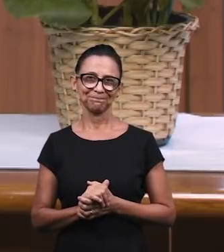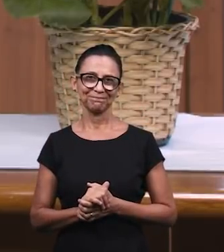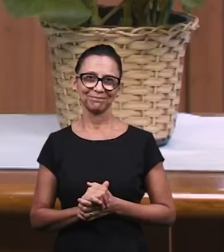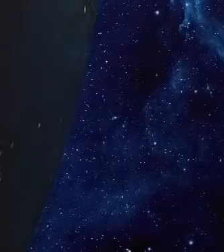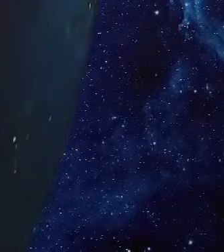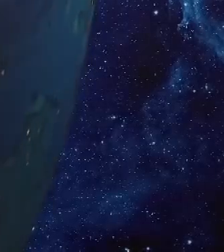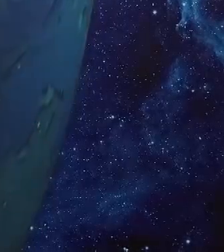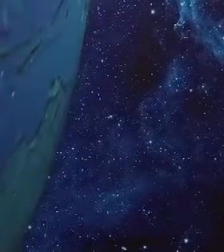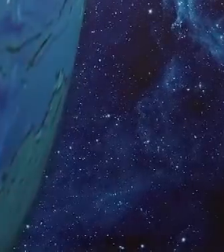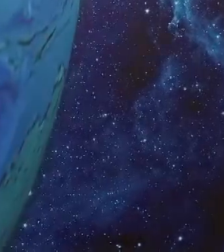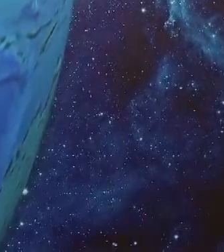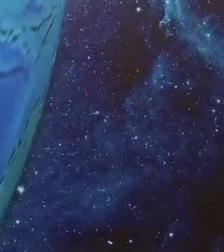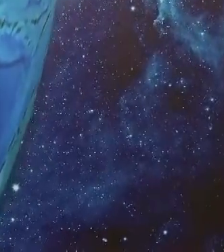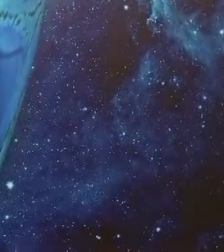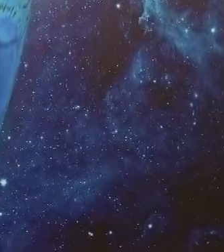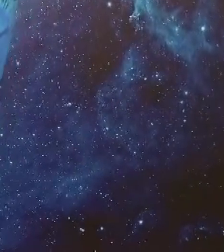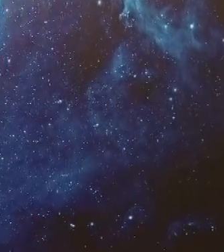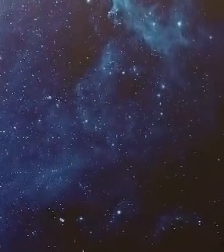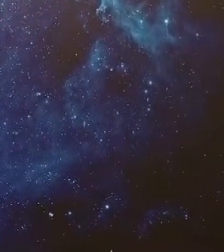todos os irmãos.